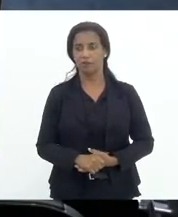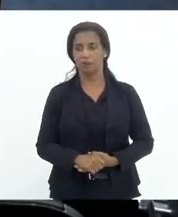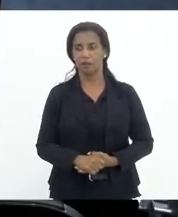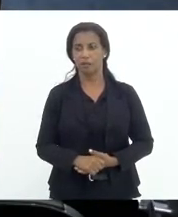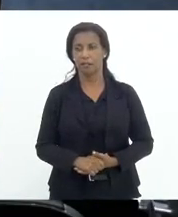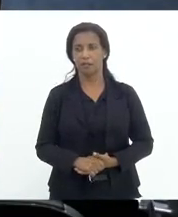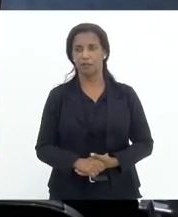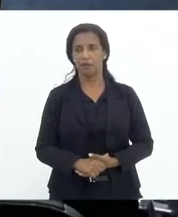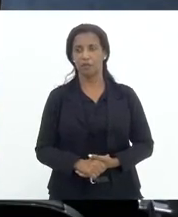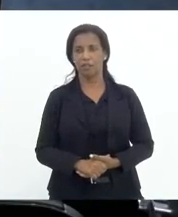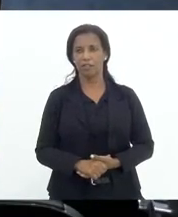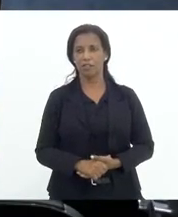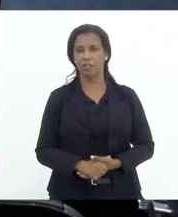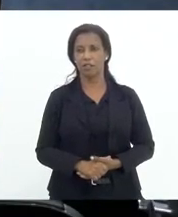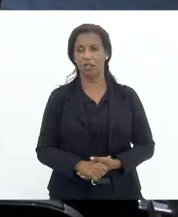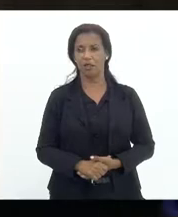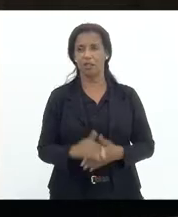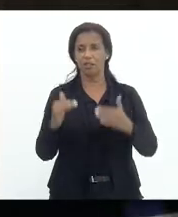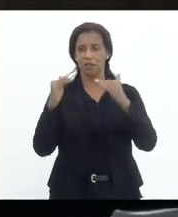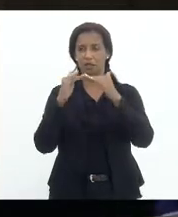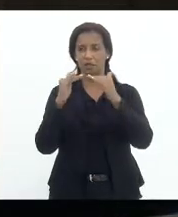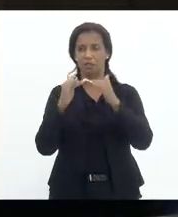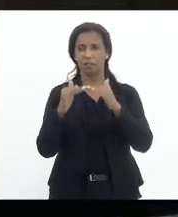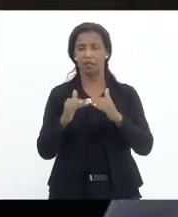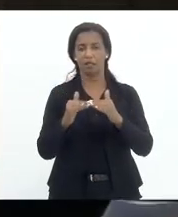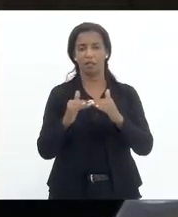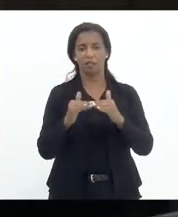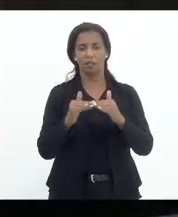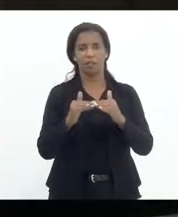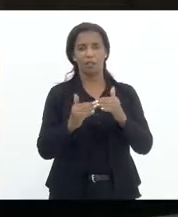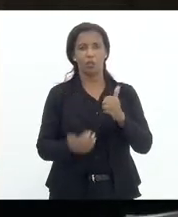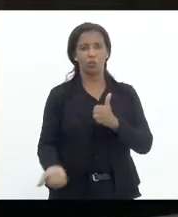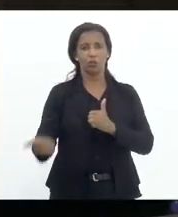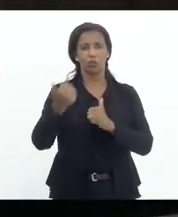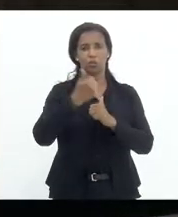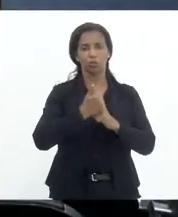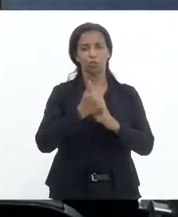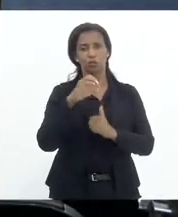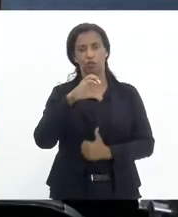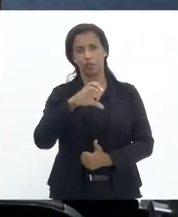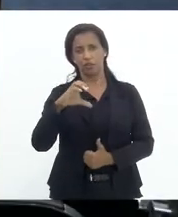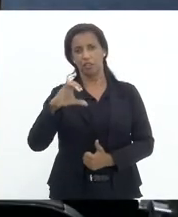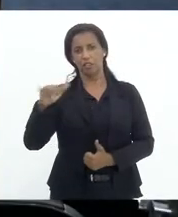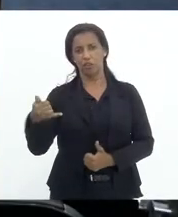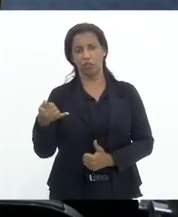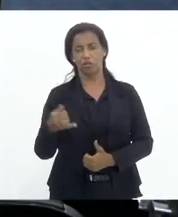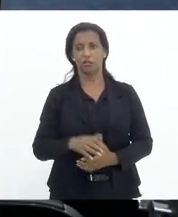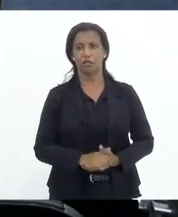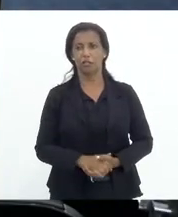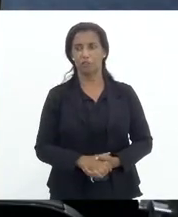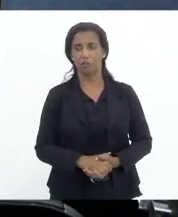E aí é favorável nos termos do substitutivo da ccj